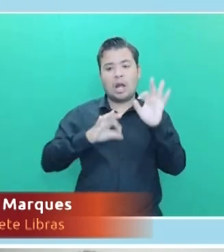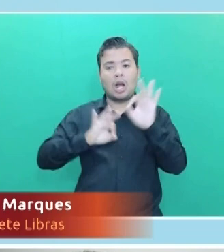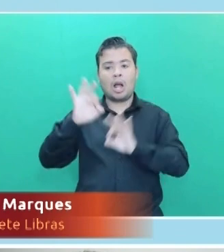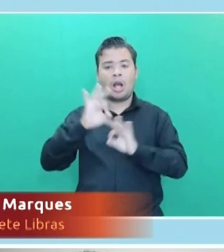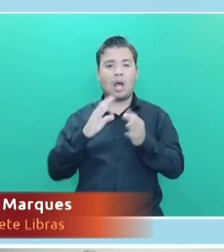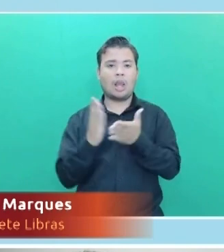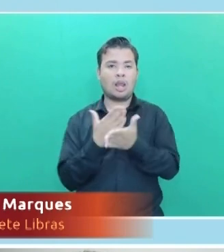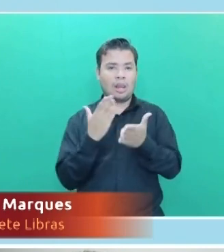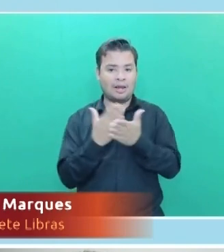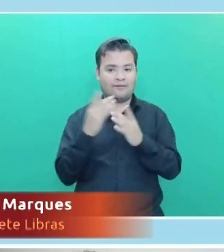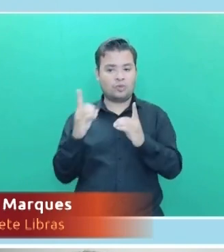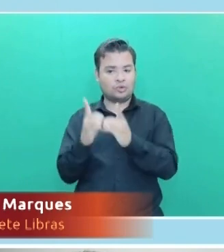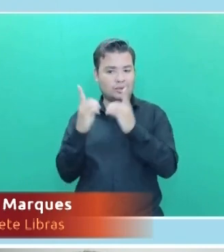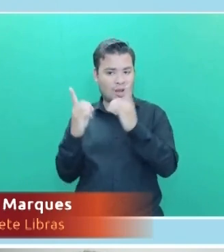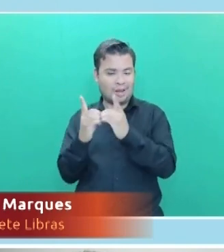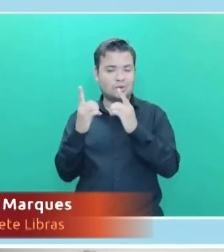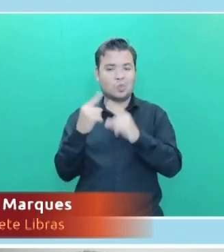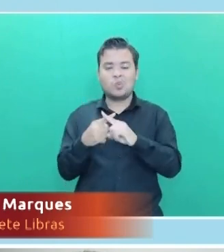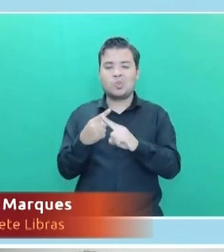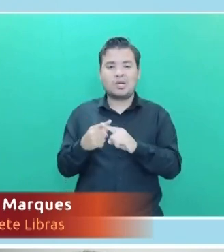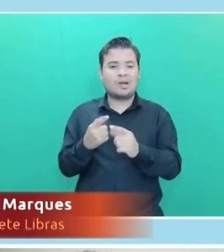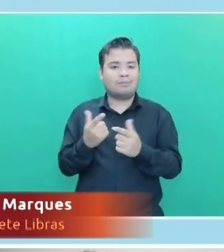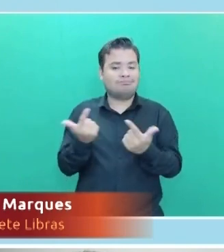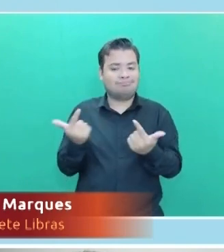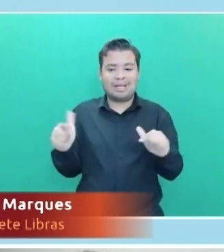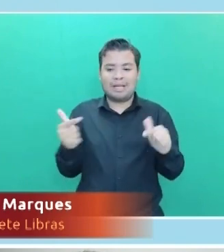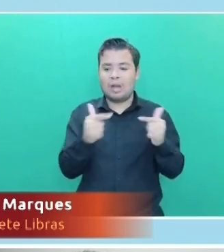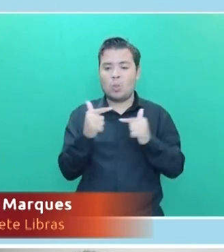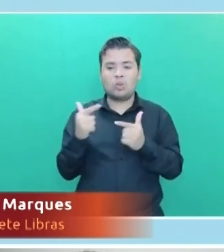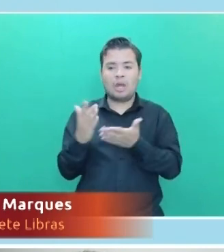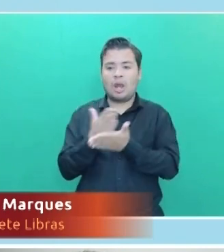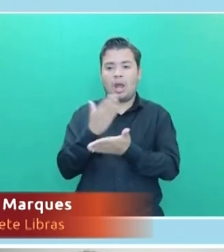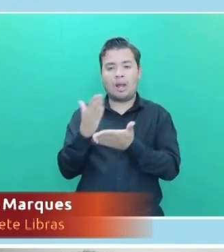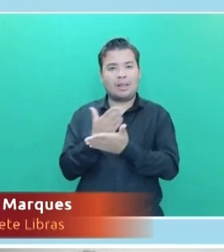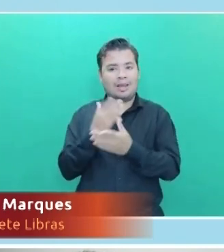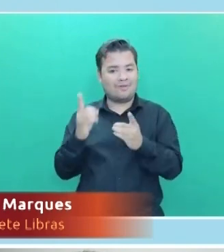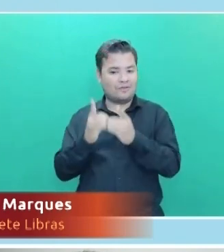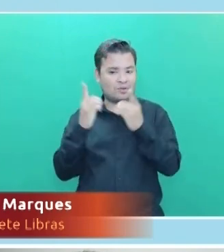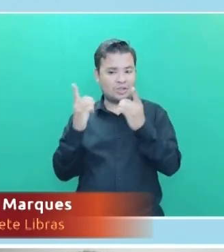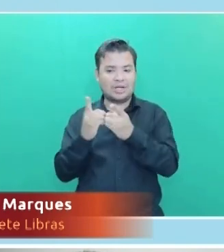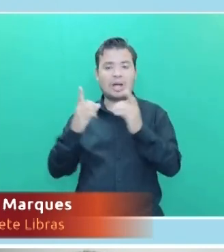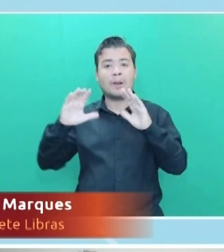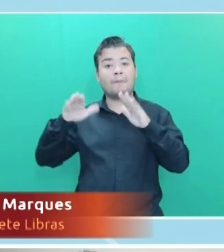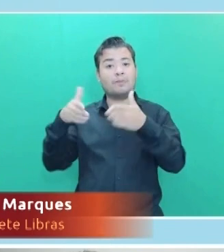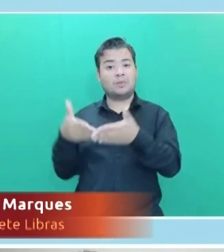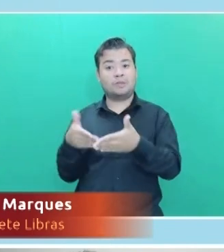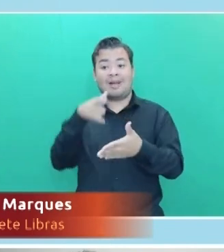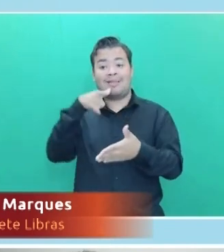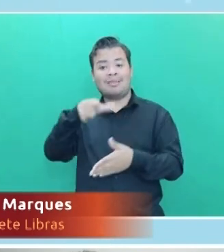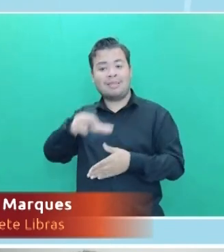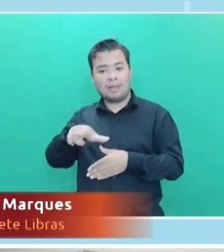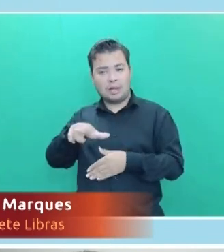não tem livro específico na nossa língua, ou bilíngue mesmo, não